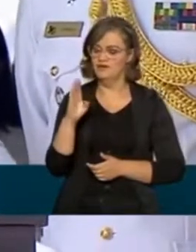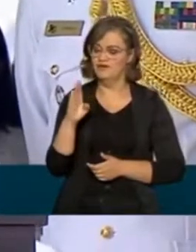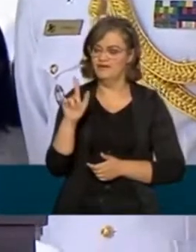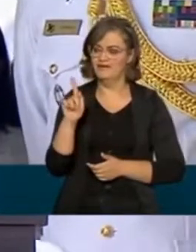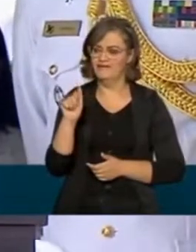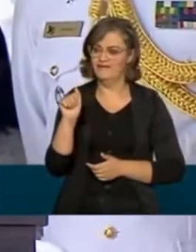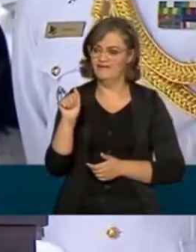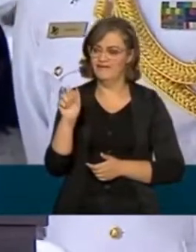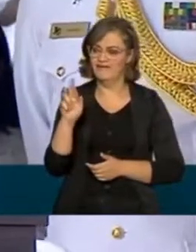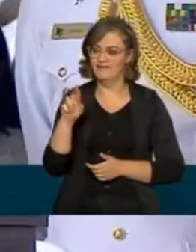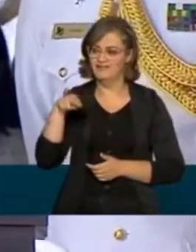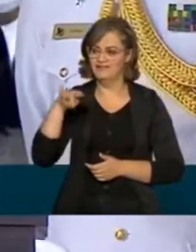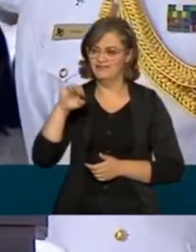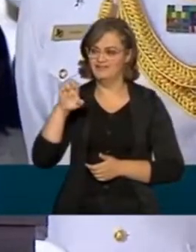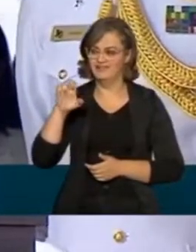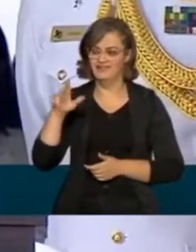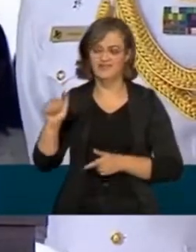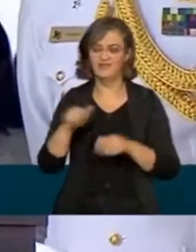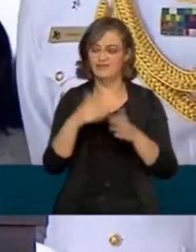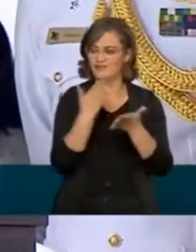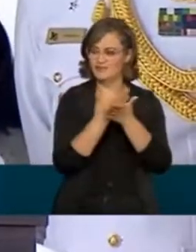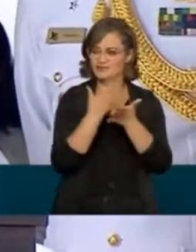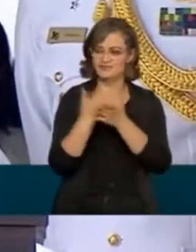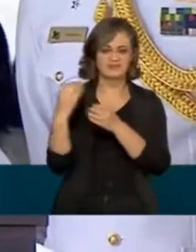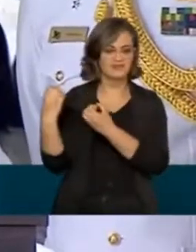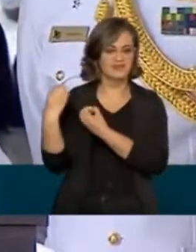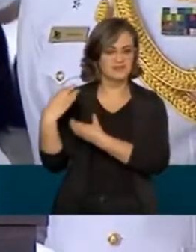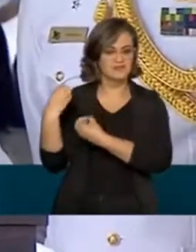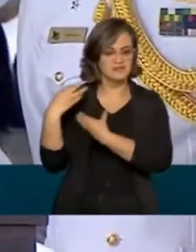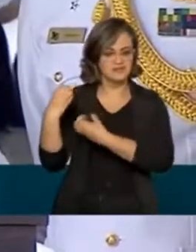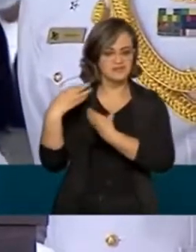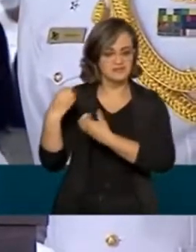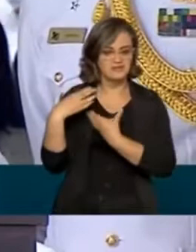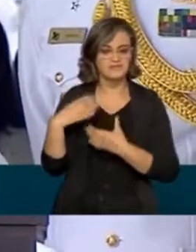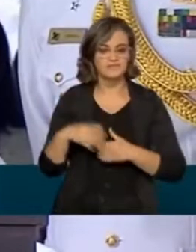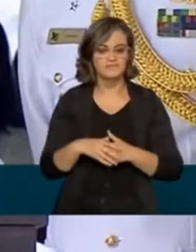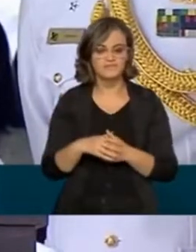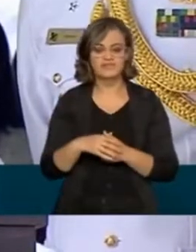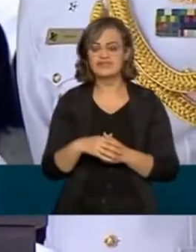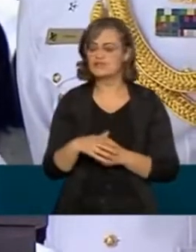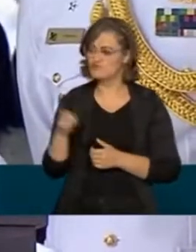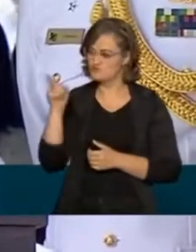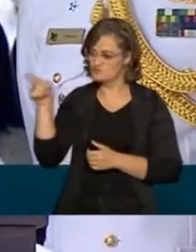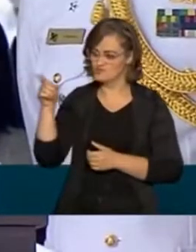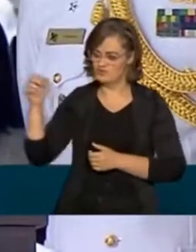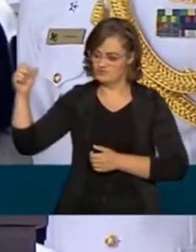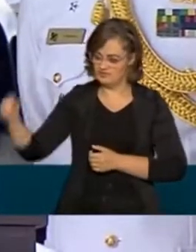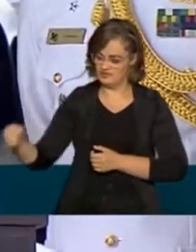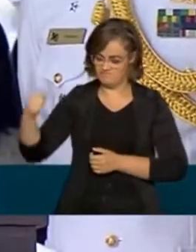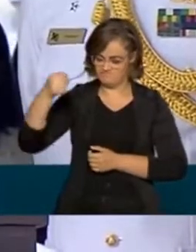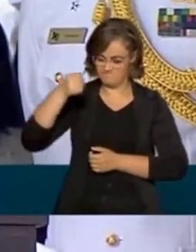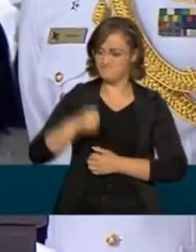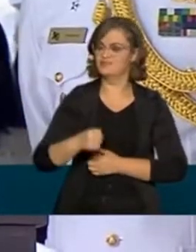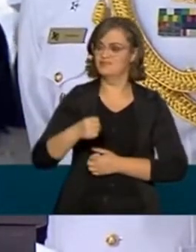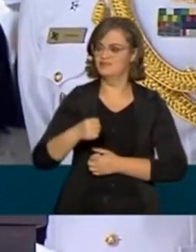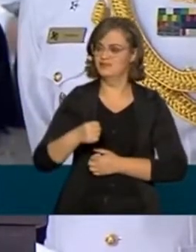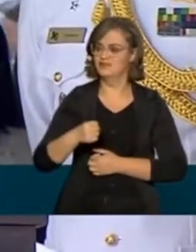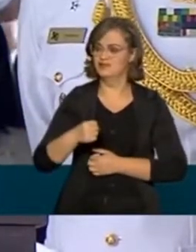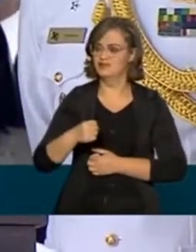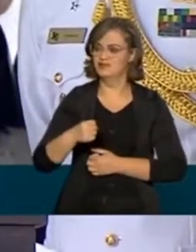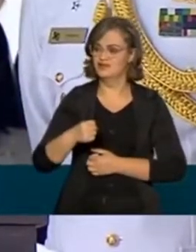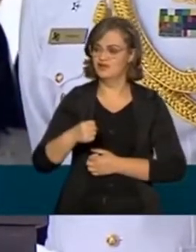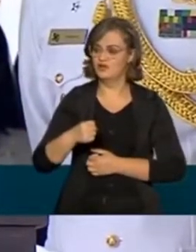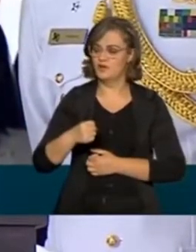meu orientador de monografia, dentro de poucos minutos, o senhor assumirá o timão de uma instituição